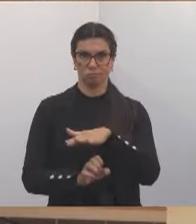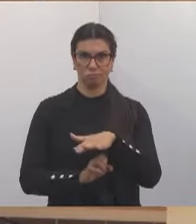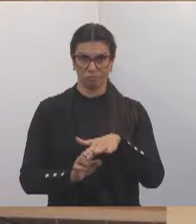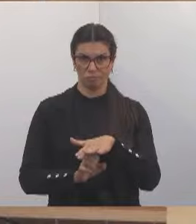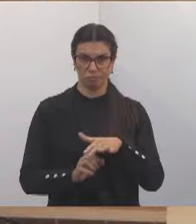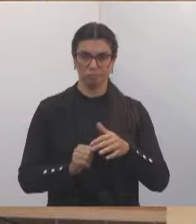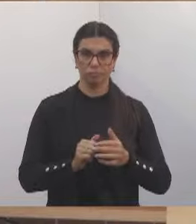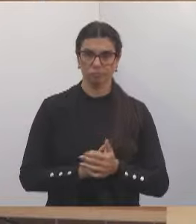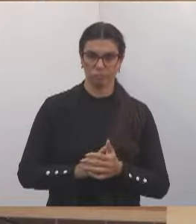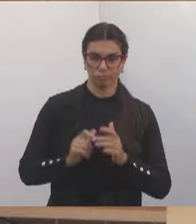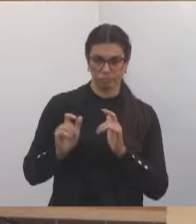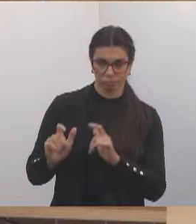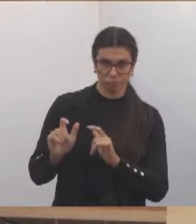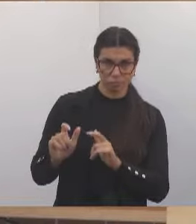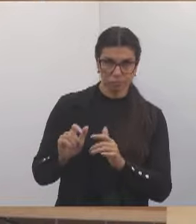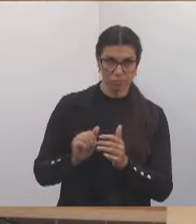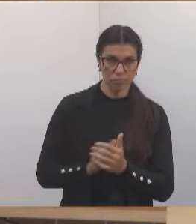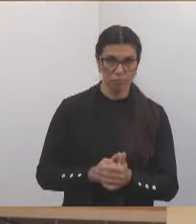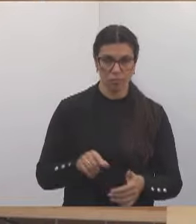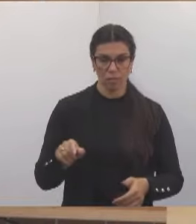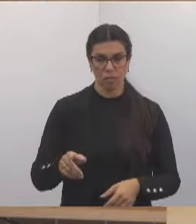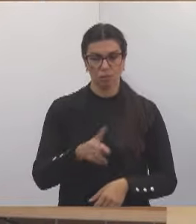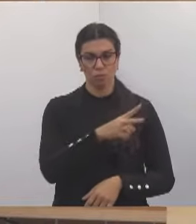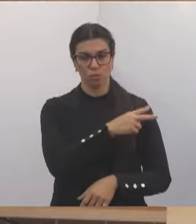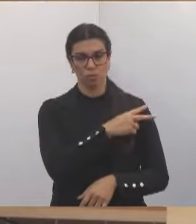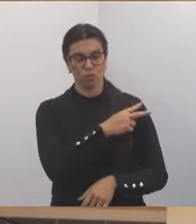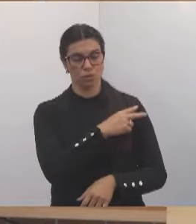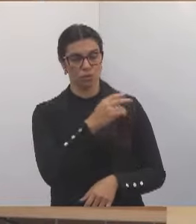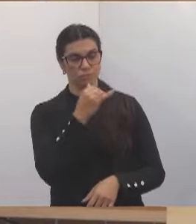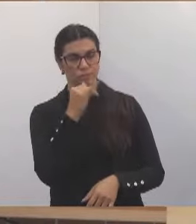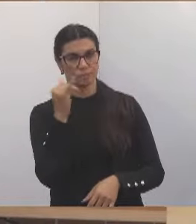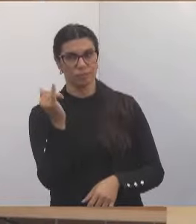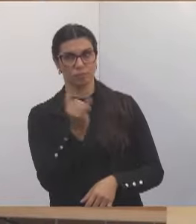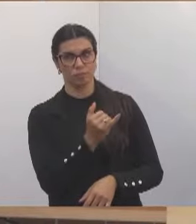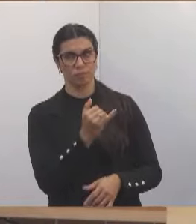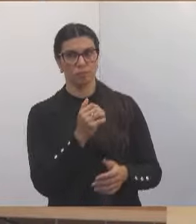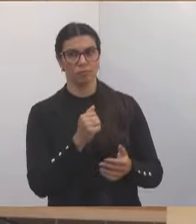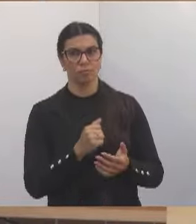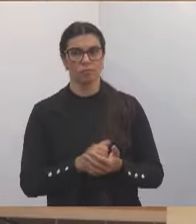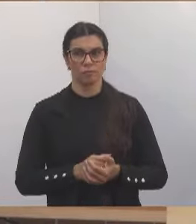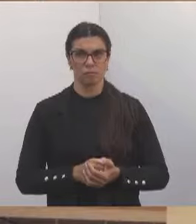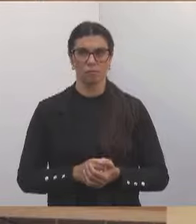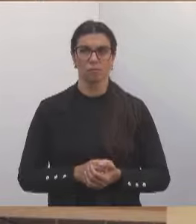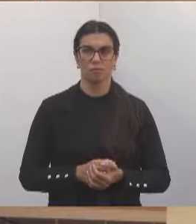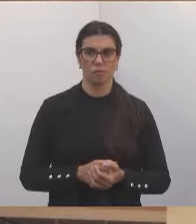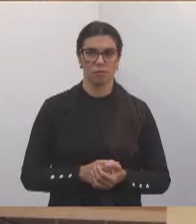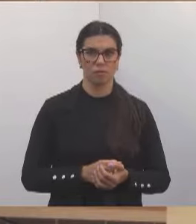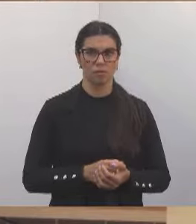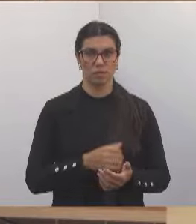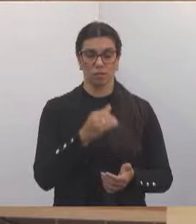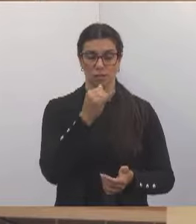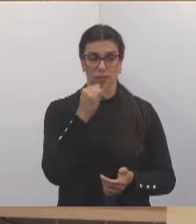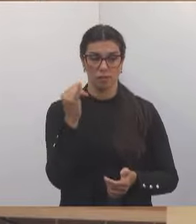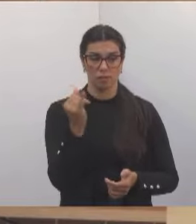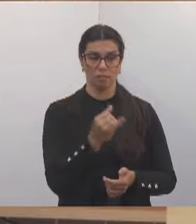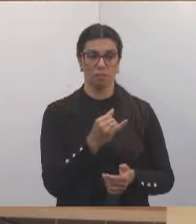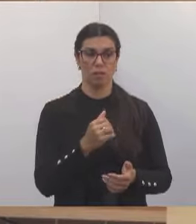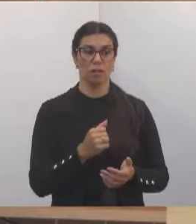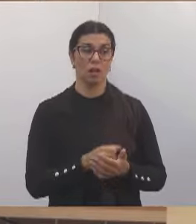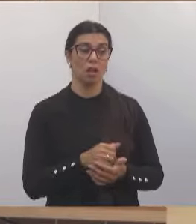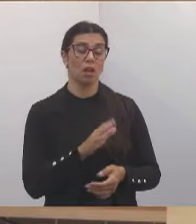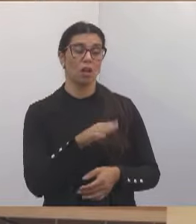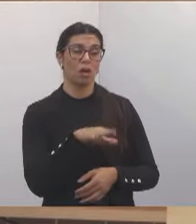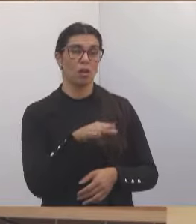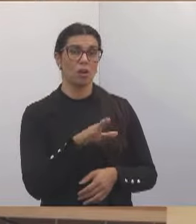o patrão fala o seguinte, ó, ele está lá dentro do escritório bonito e fala para o funcionário assim: ó,